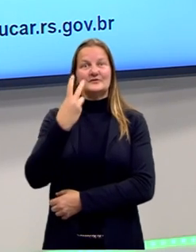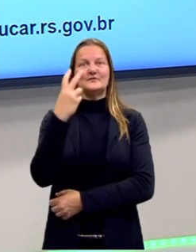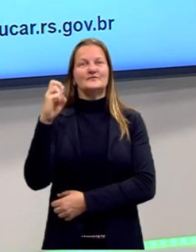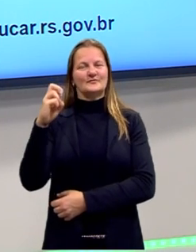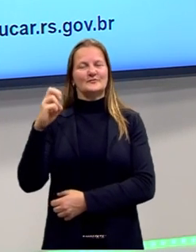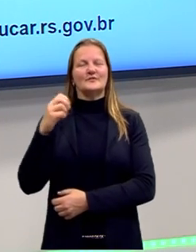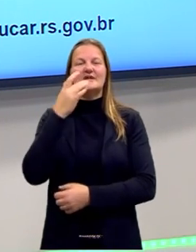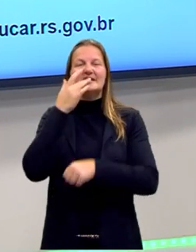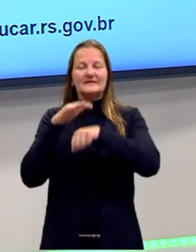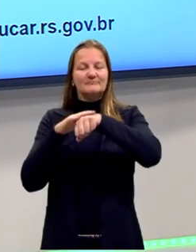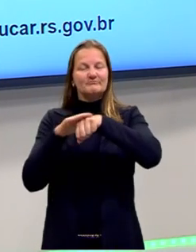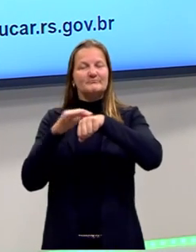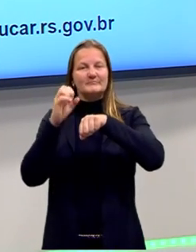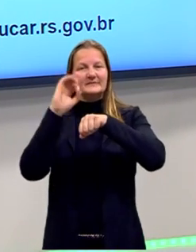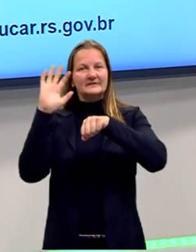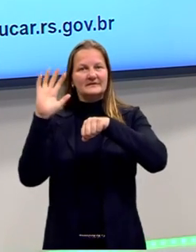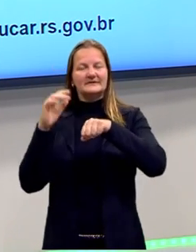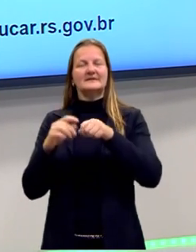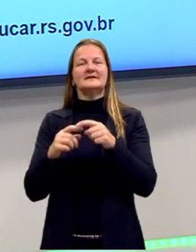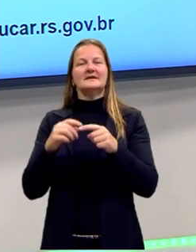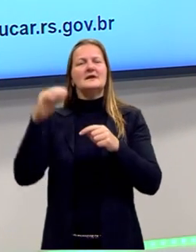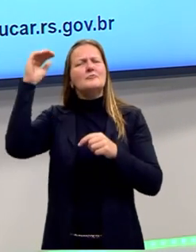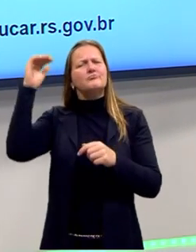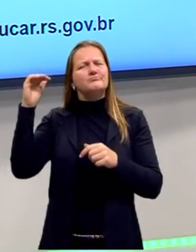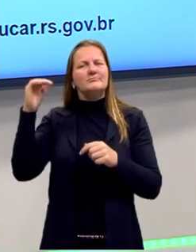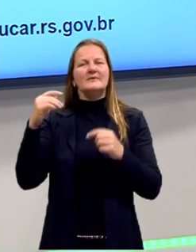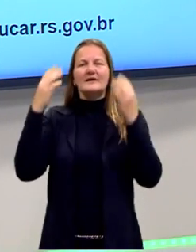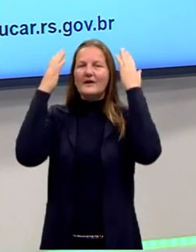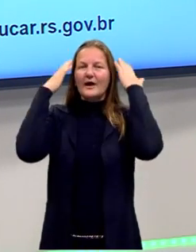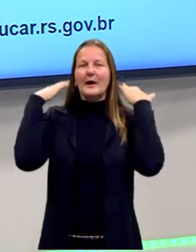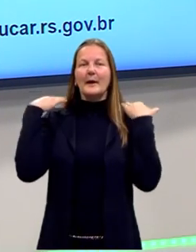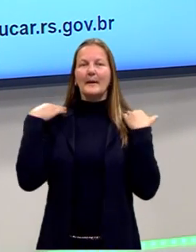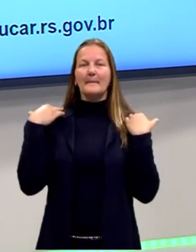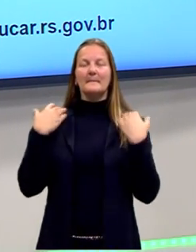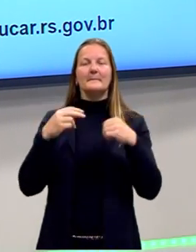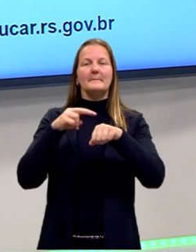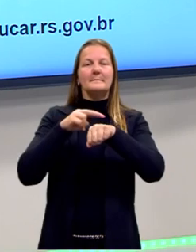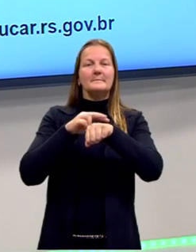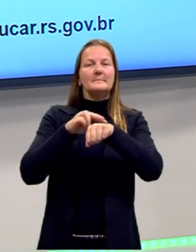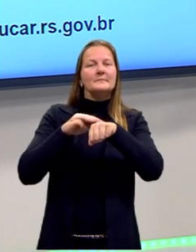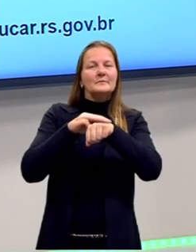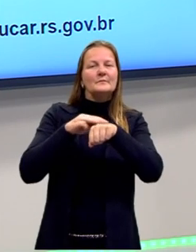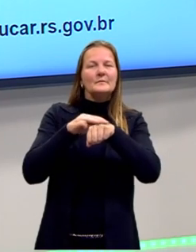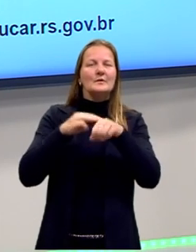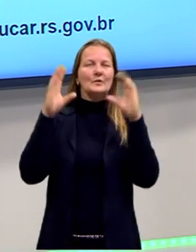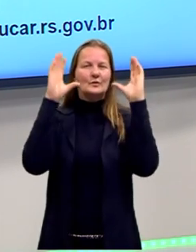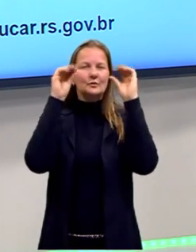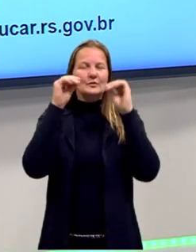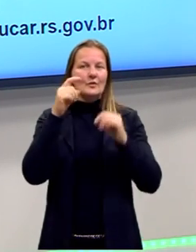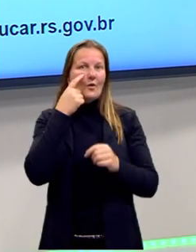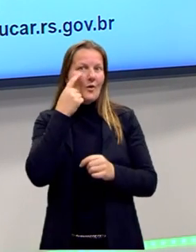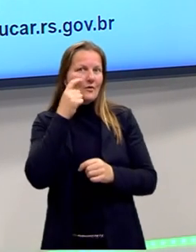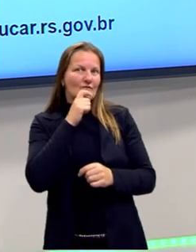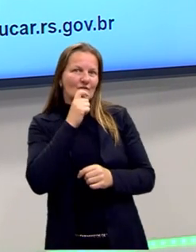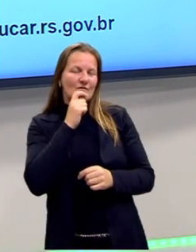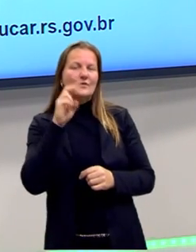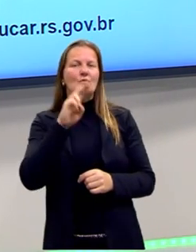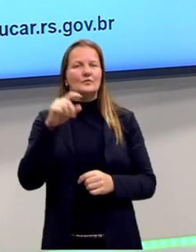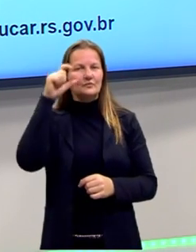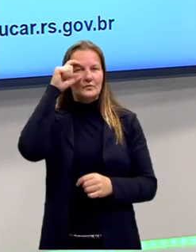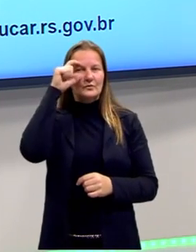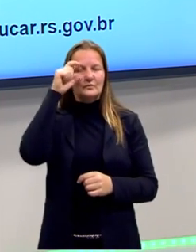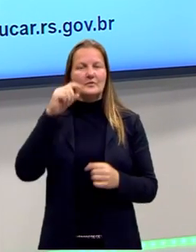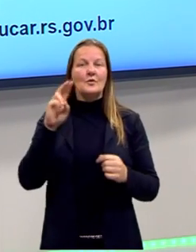anos sou branca de baixa estatura cabelos castanhos escuros olhos verdes uso